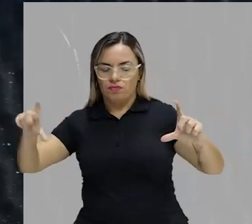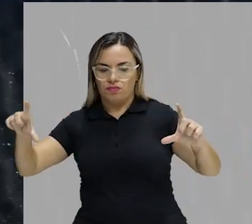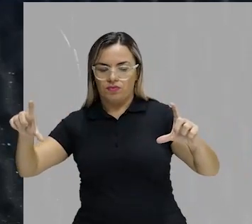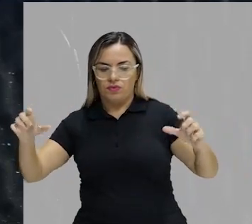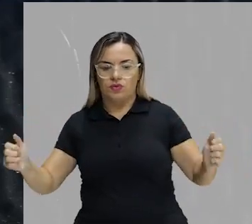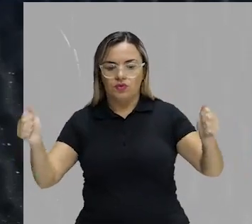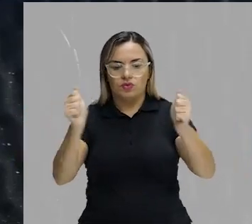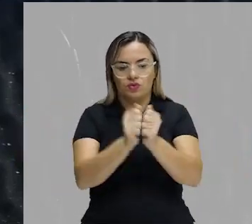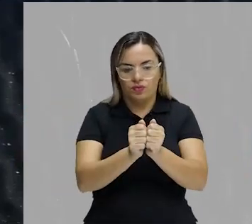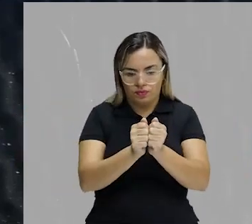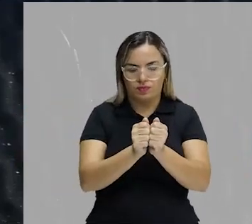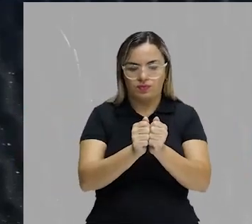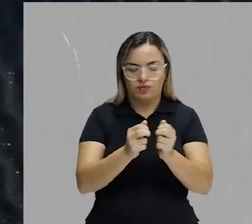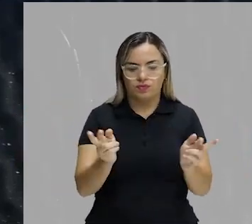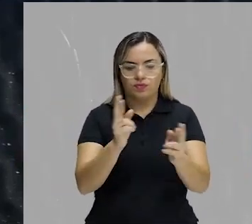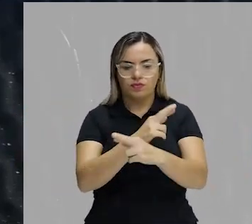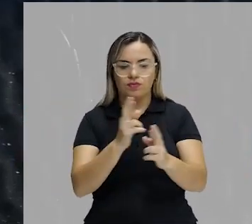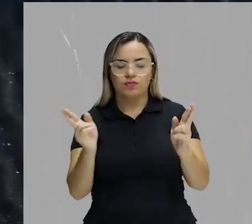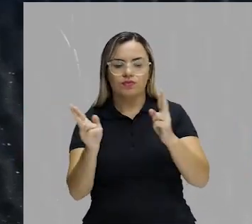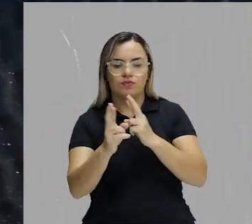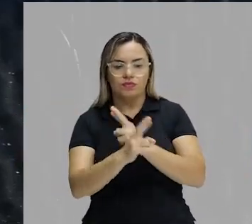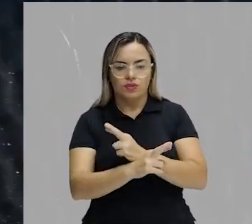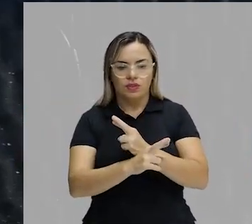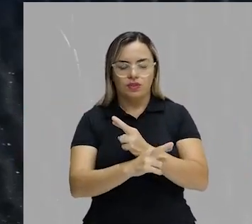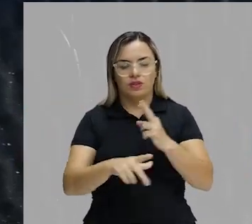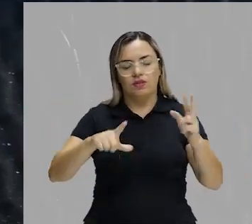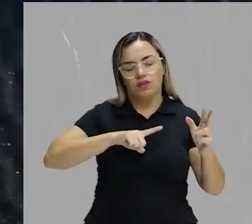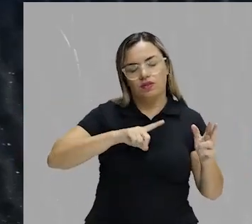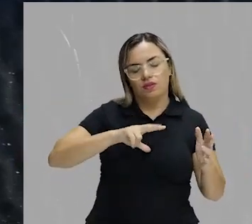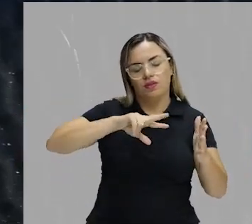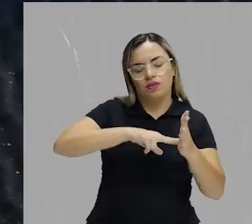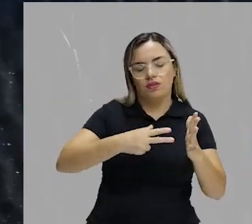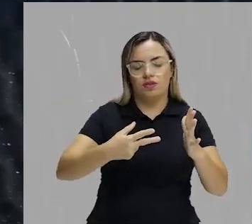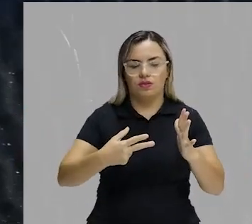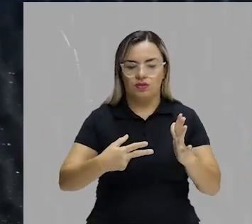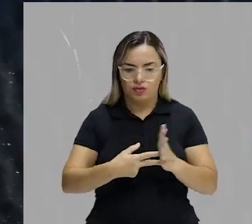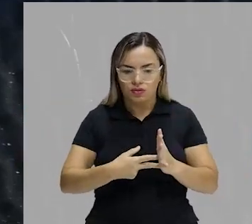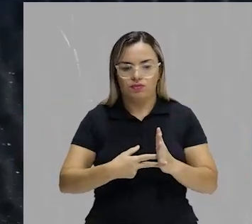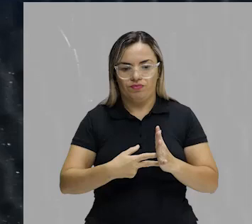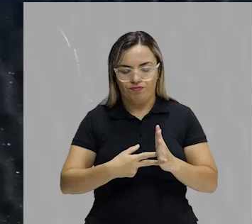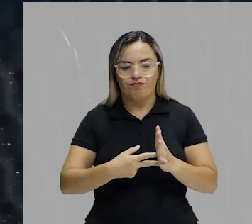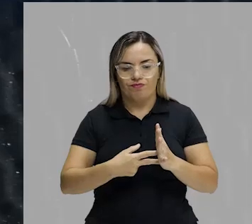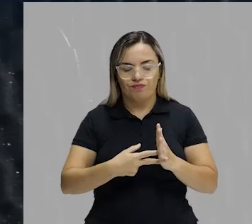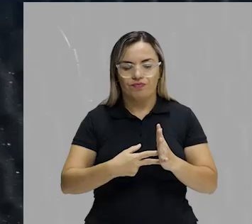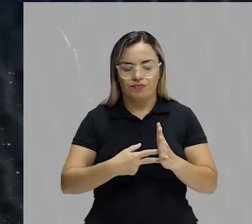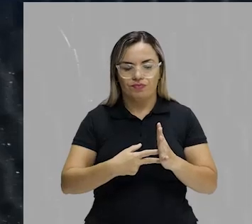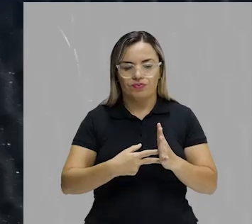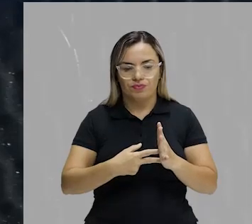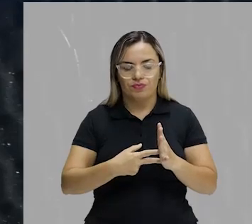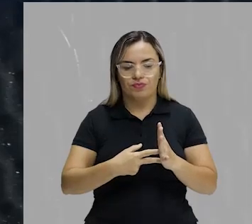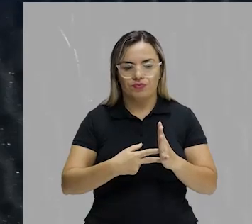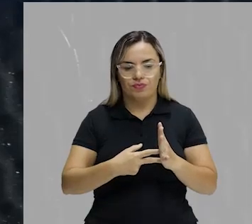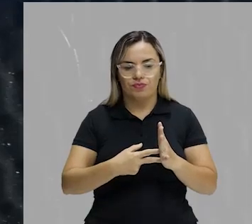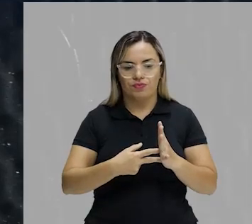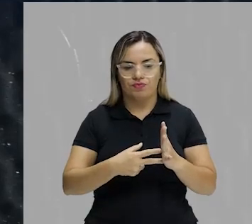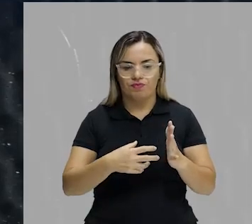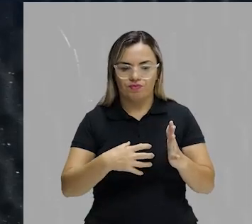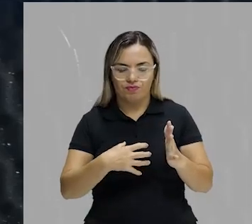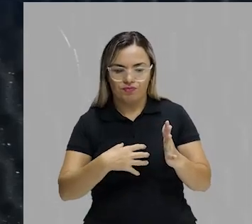enunciado. Quando eu relaciono, eu estabeleço um sentido entre essas orações. Um sentido